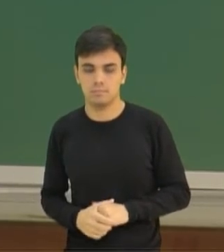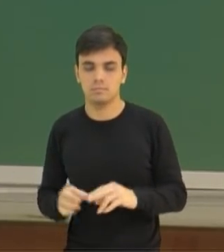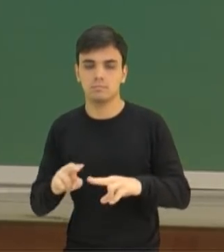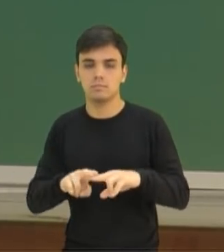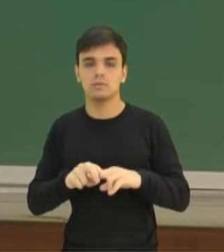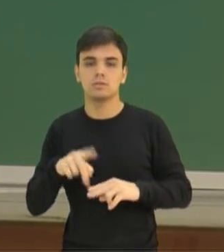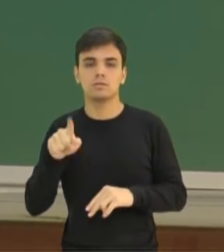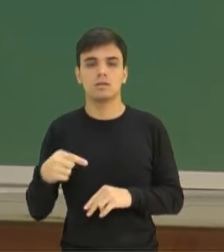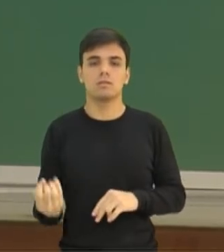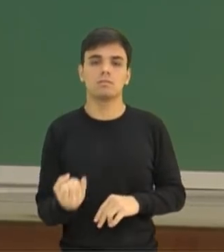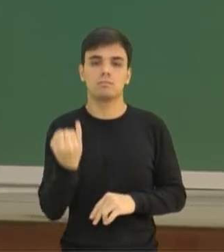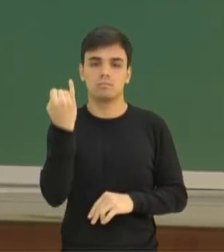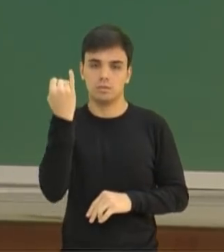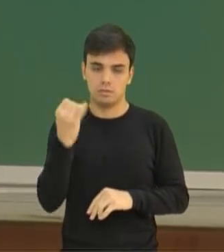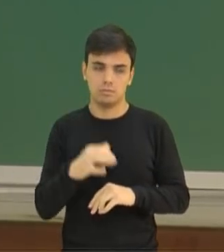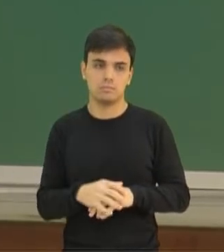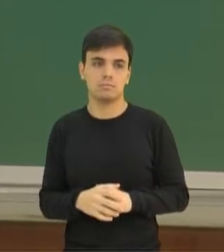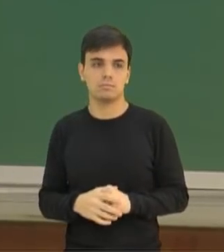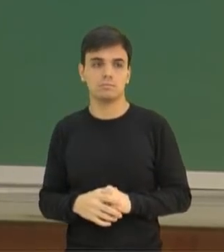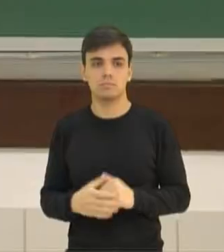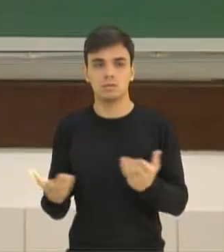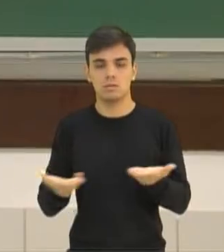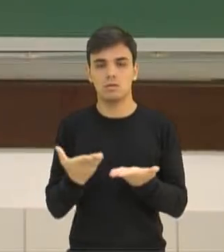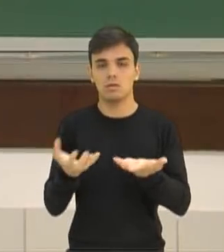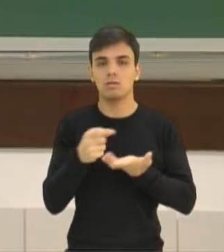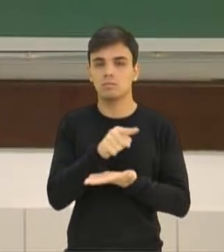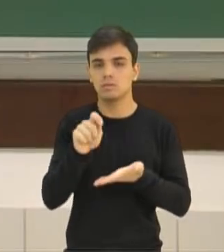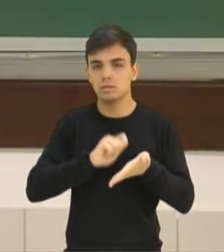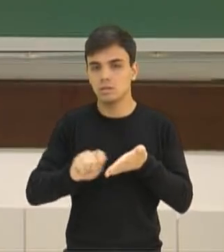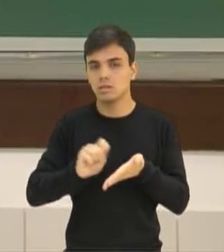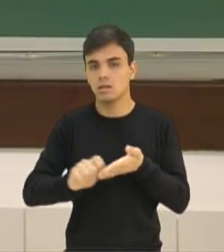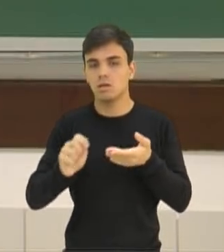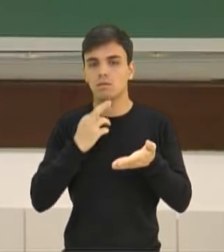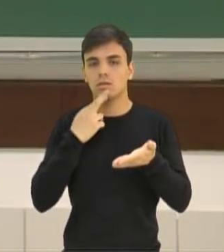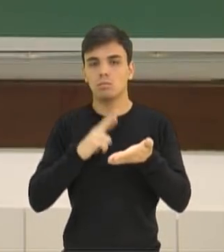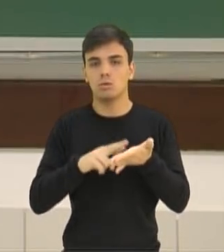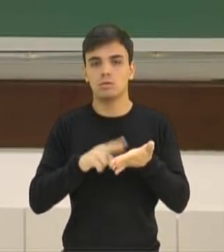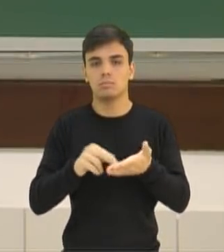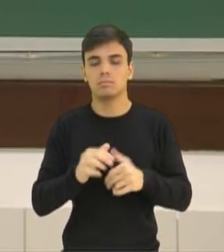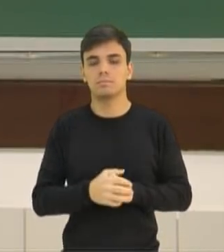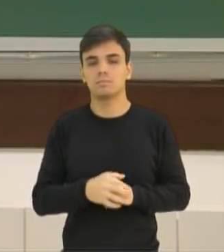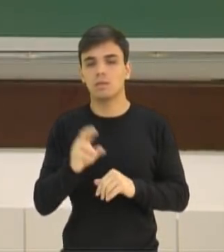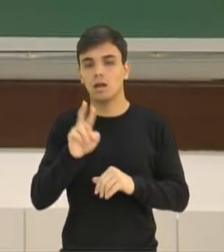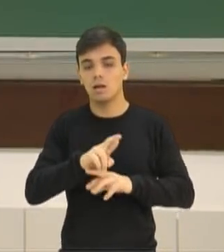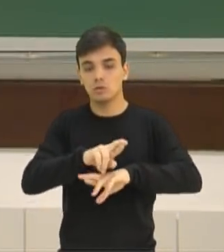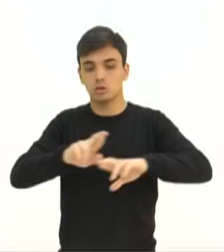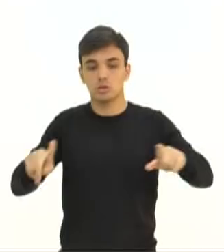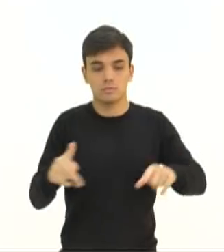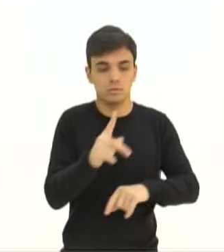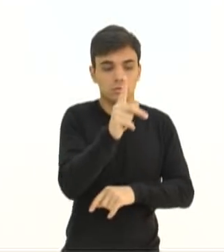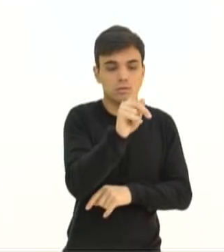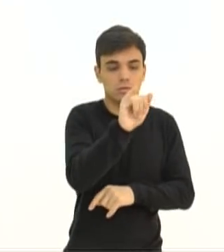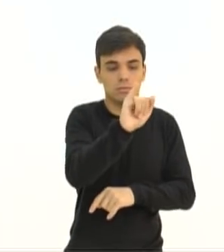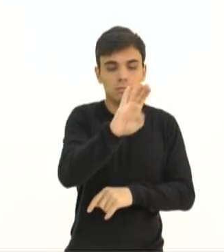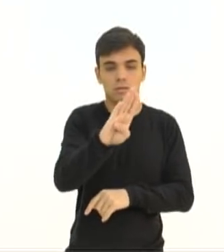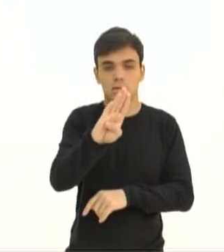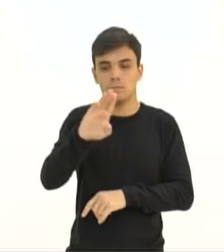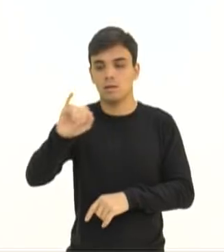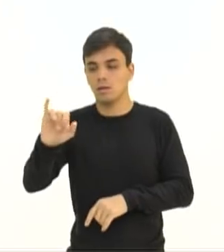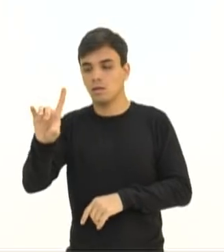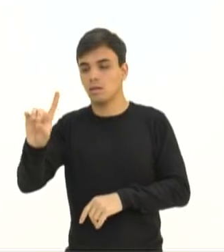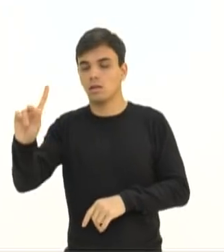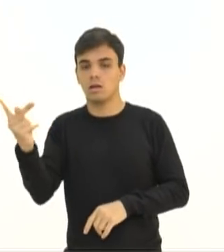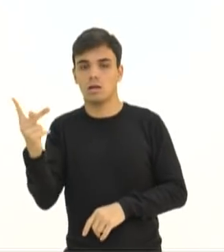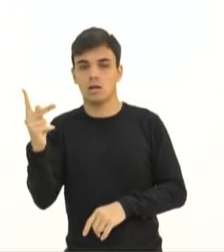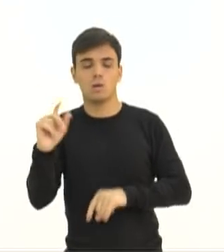ali a questão do IDH. Agora eu quero que vocês escrevam lá para mim, respondam a diferença entre PIB e IDH. O que